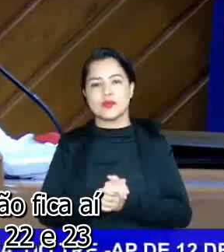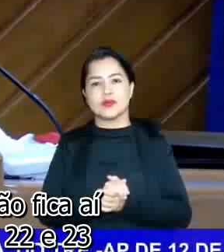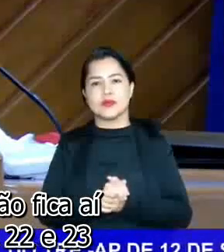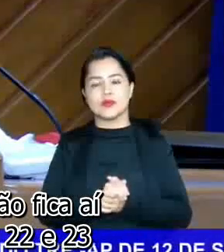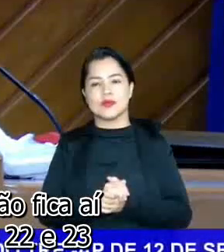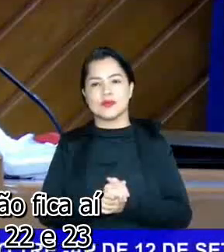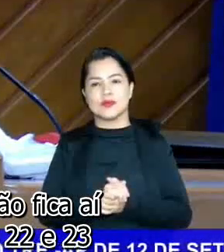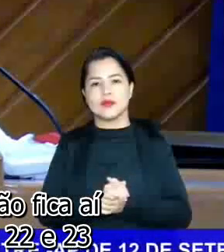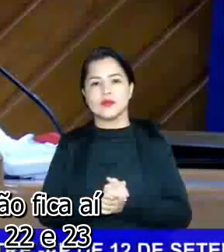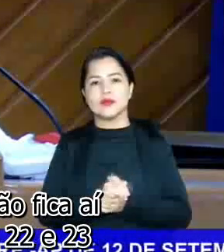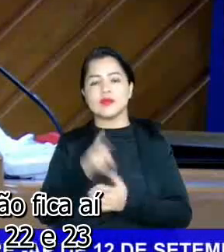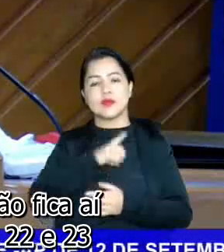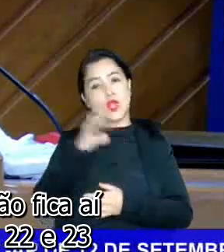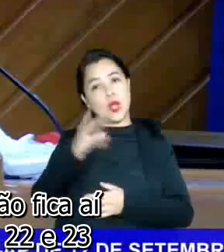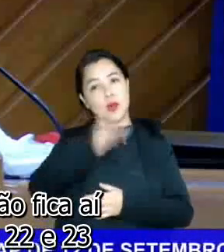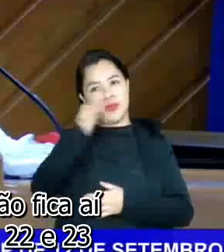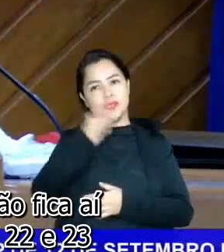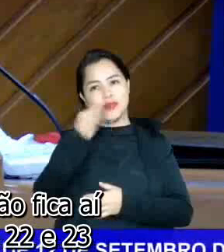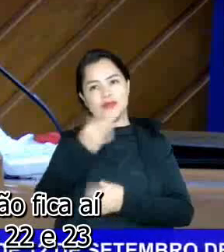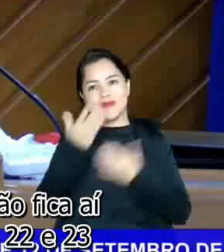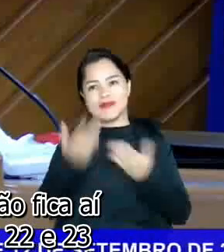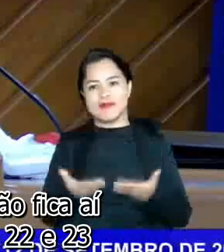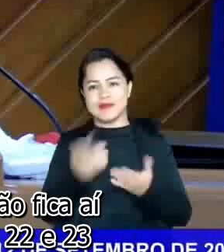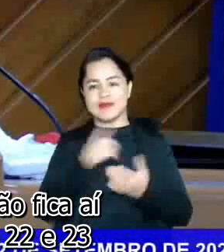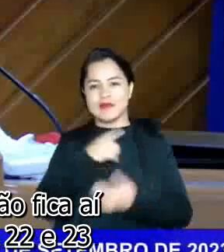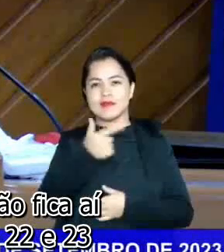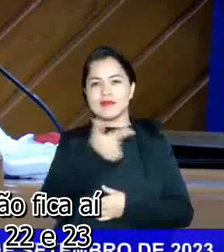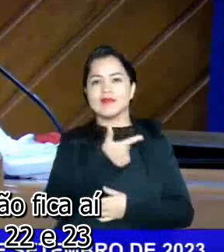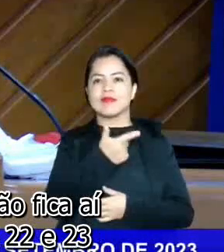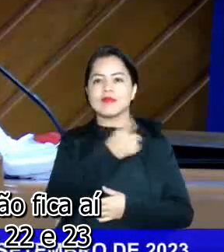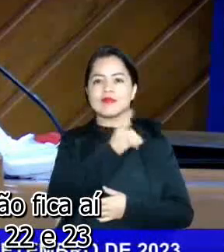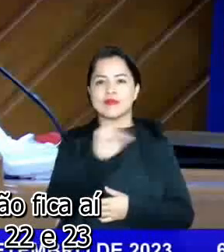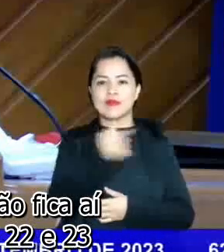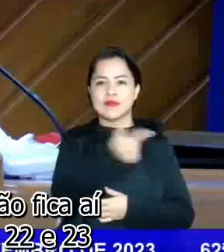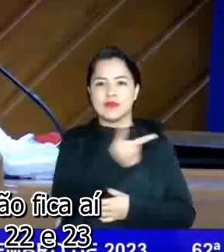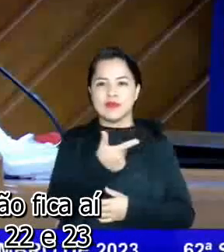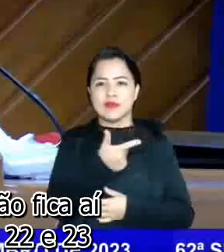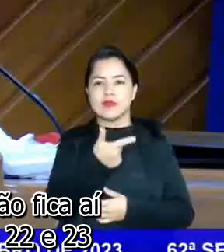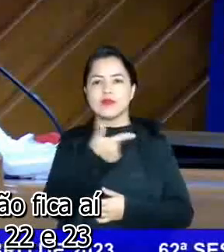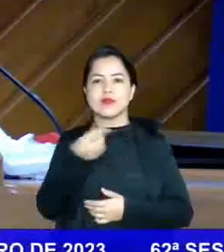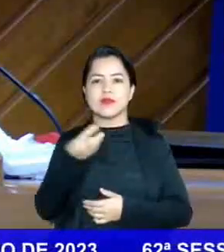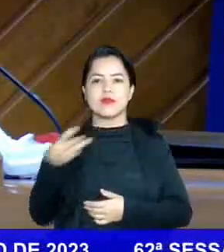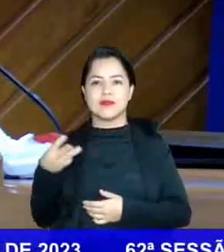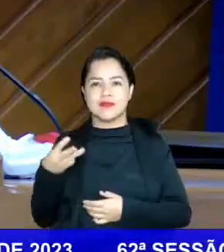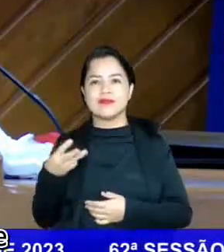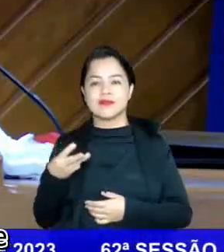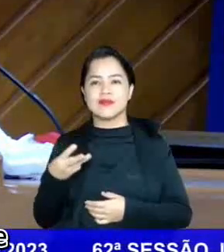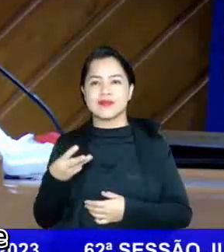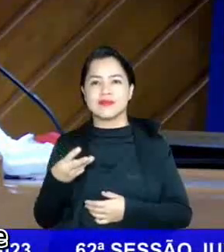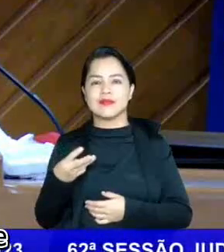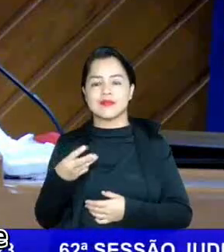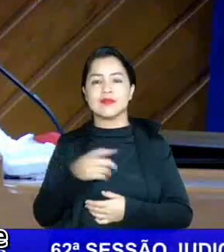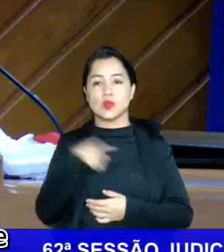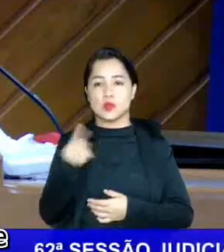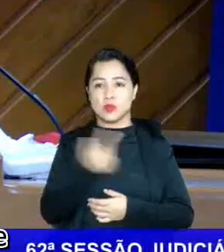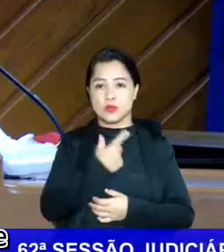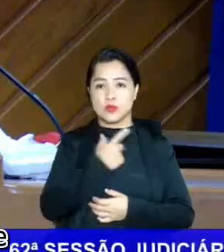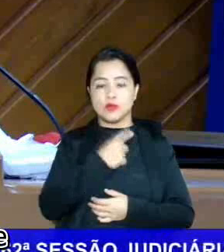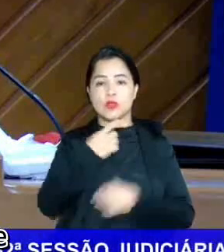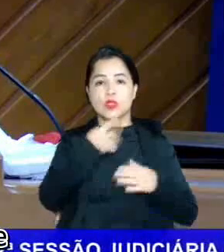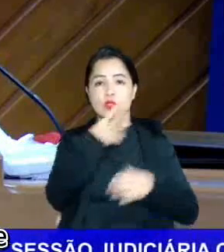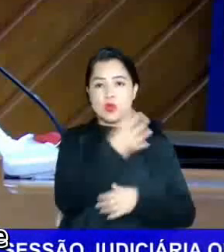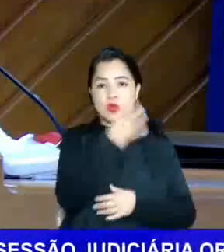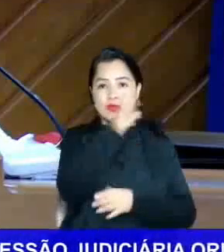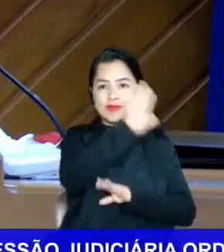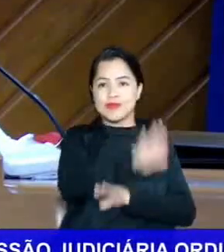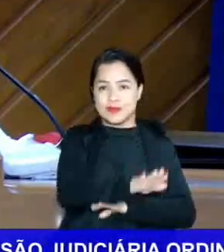a nossa sugestão, tá? Vai ser no dia 22 e 23, seria a nossa sessão 4